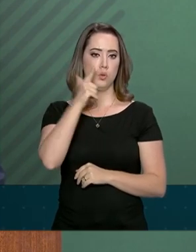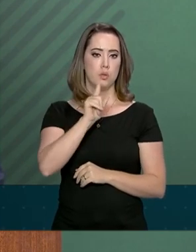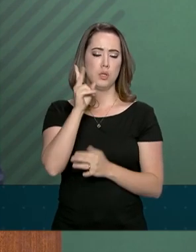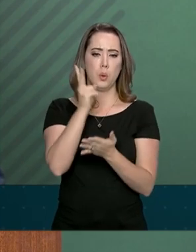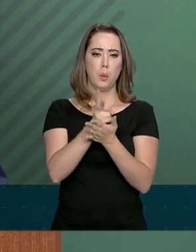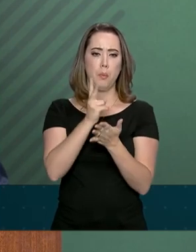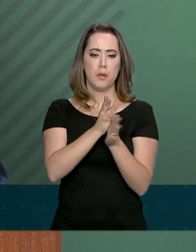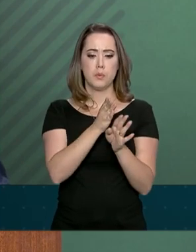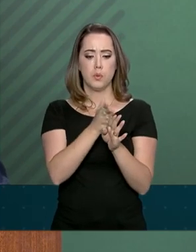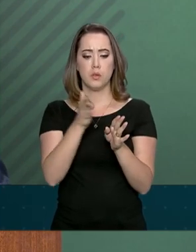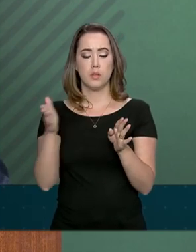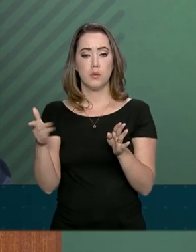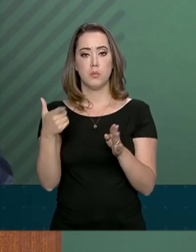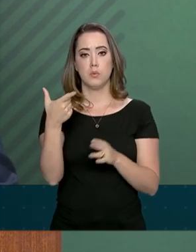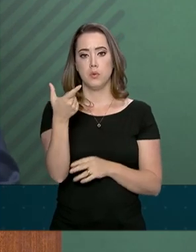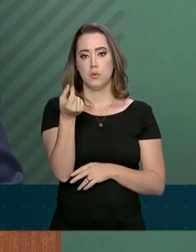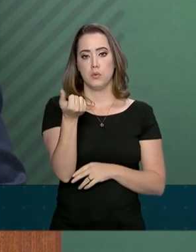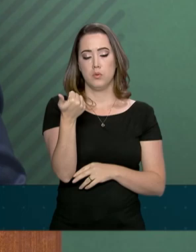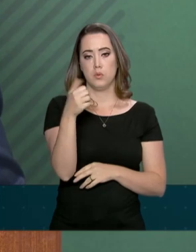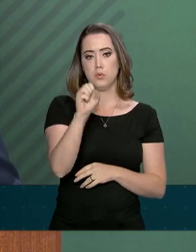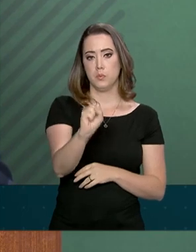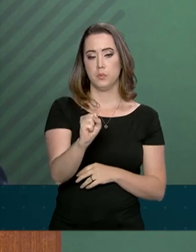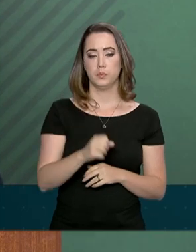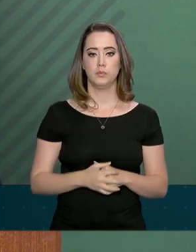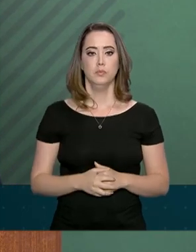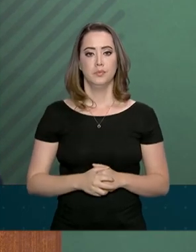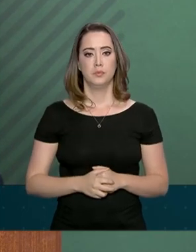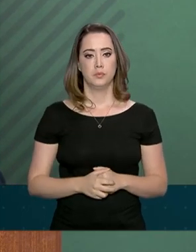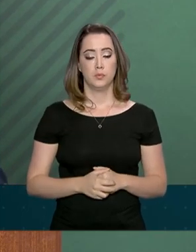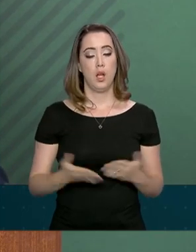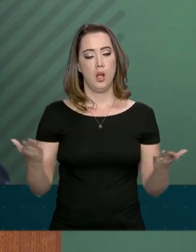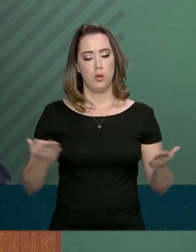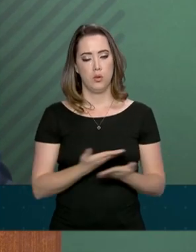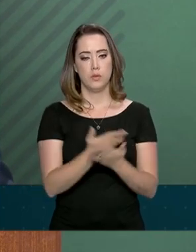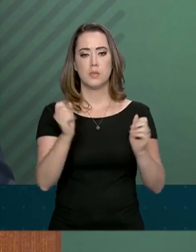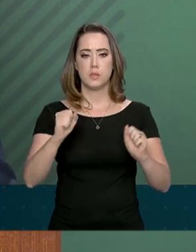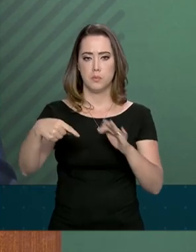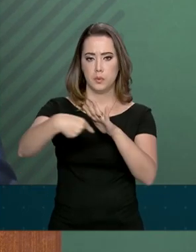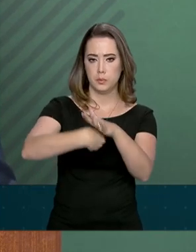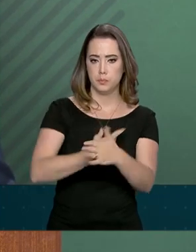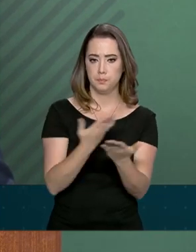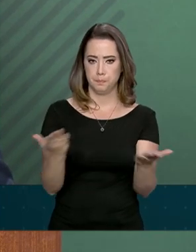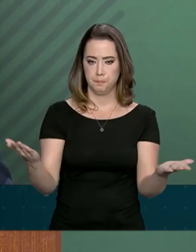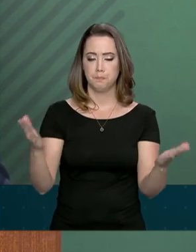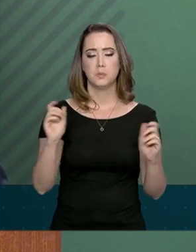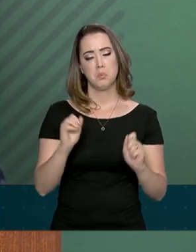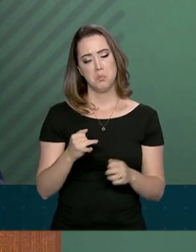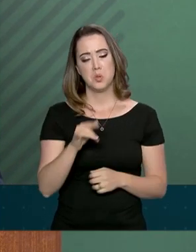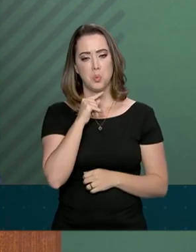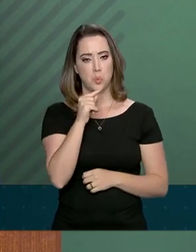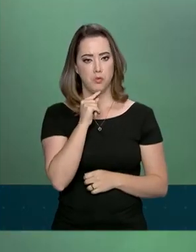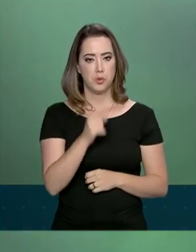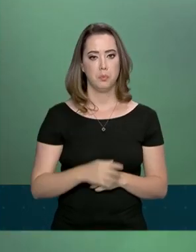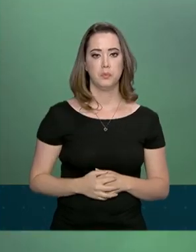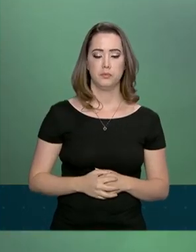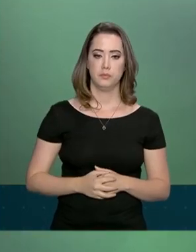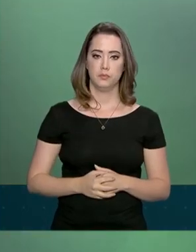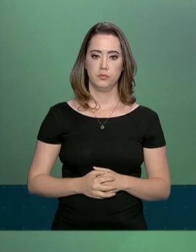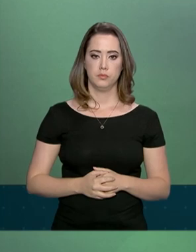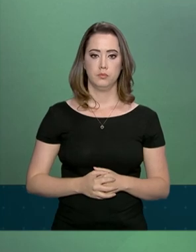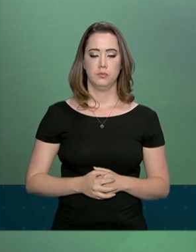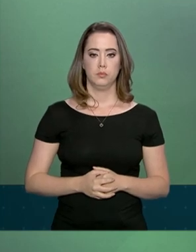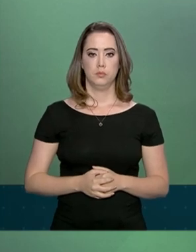no mesmo período em 2018 coloco-me agora à disposição de vocês para eventuais perguntas